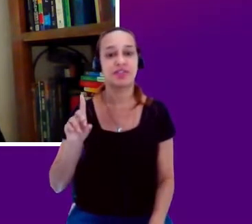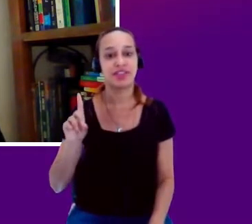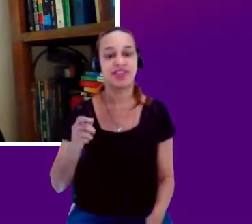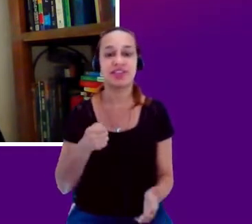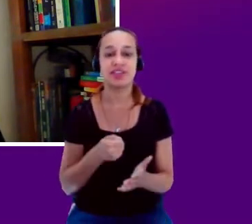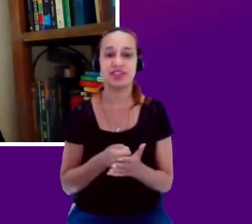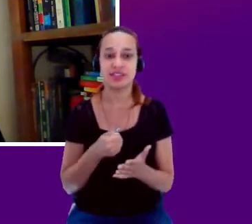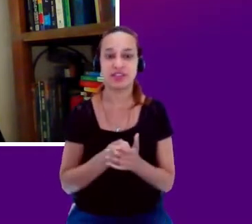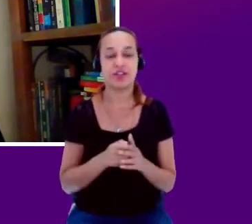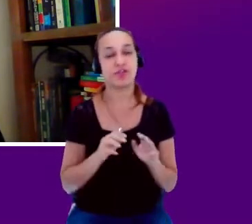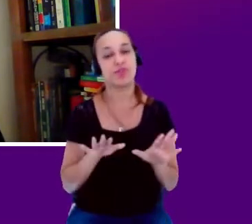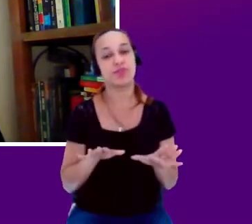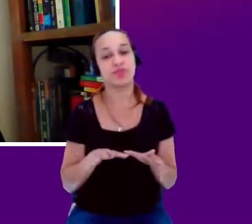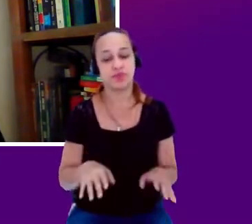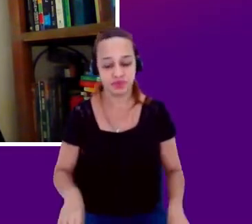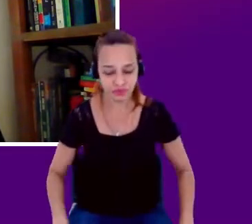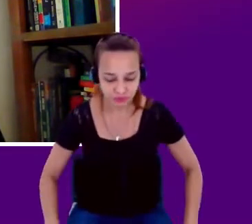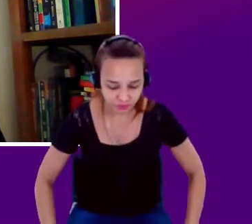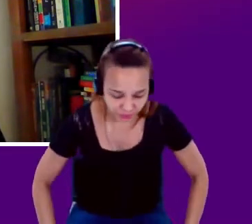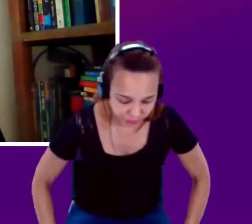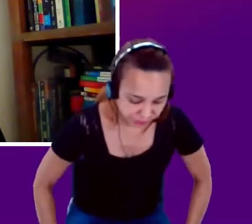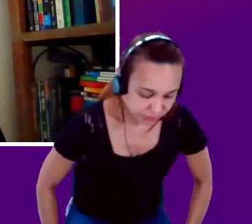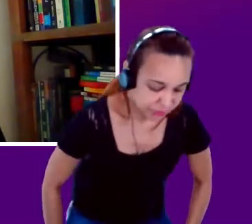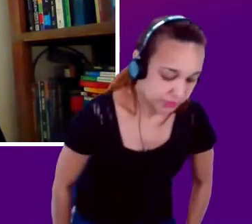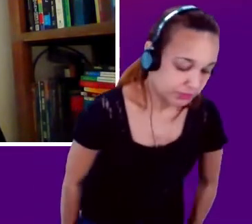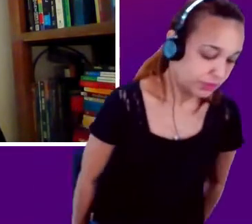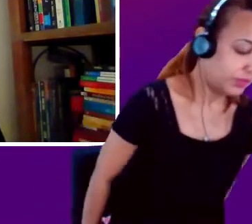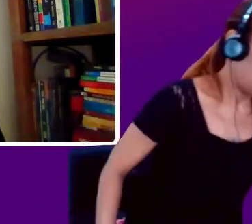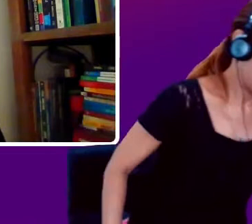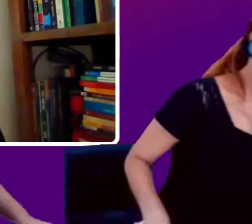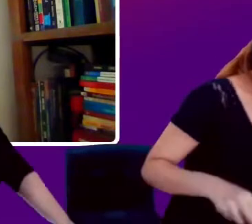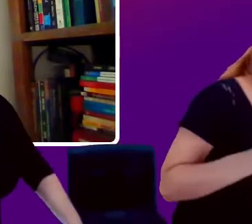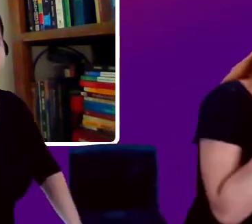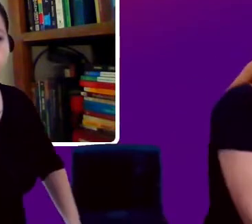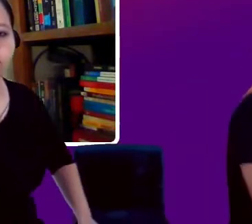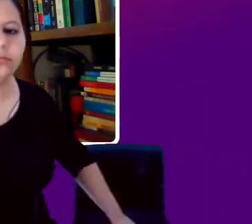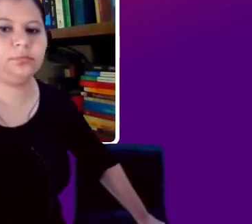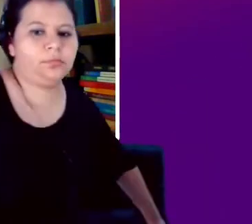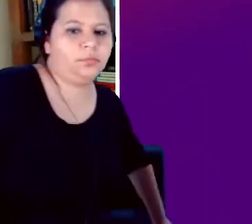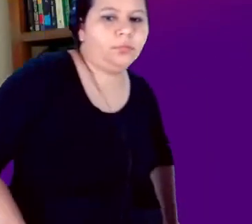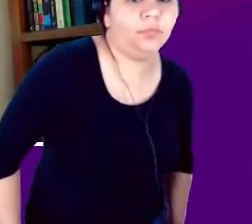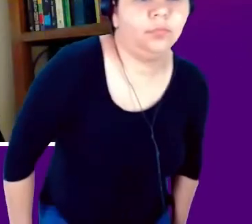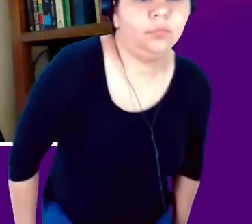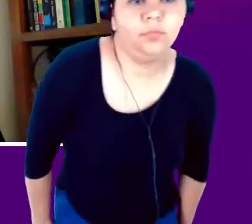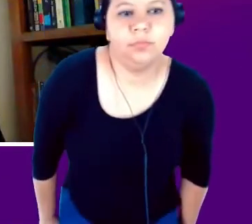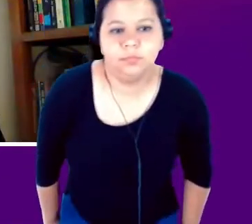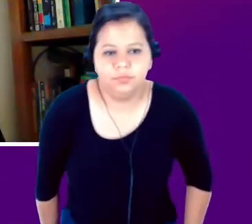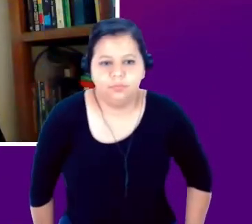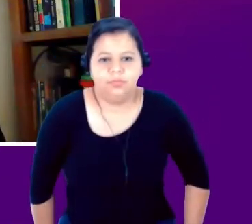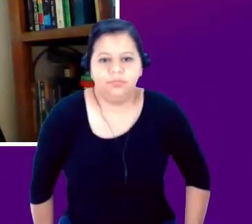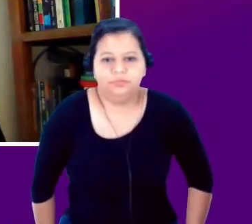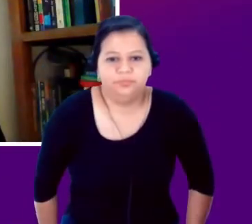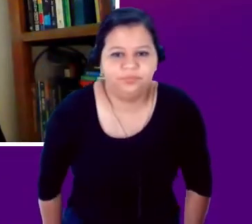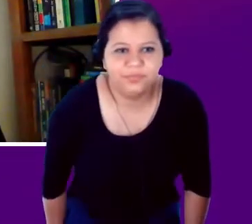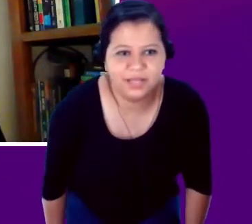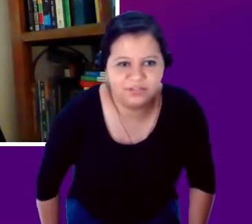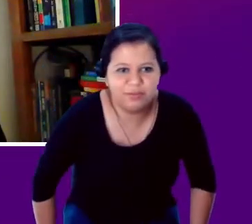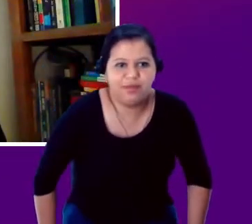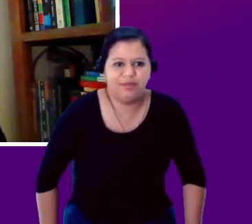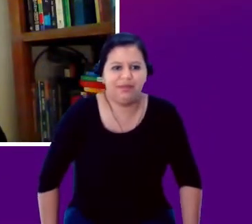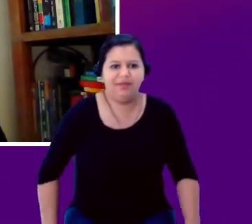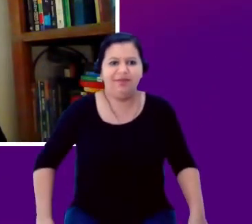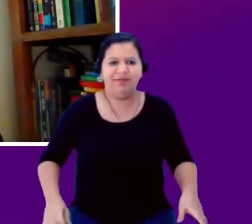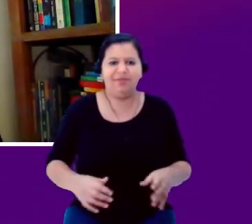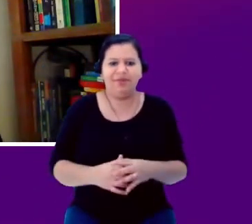de seguros, que é a norma de segurança cibernética recém-editada. Então, Vinícius, a gente queria te escutar aí sobre esses